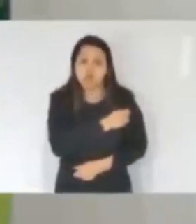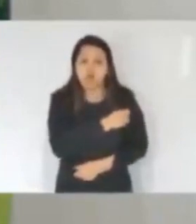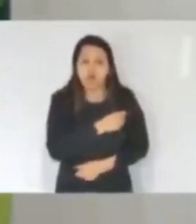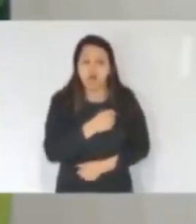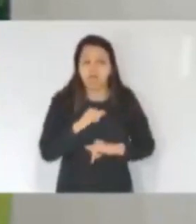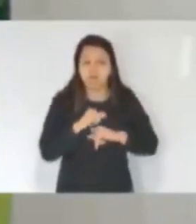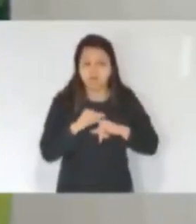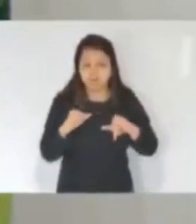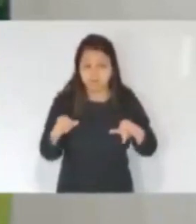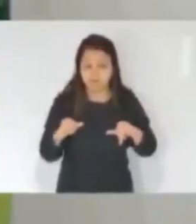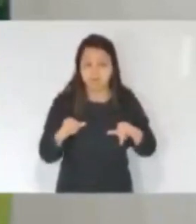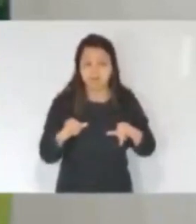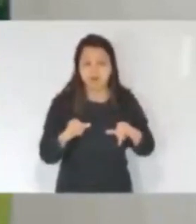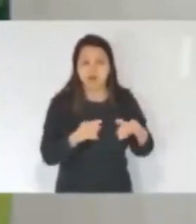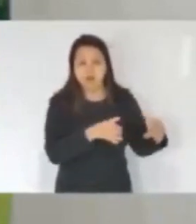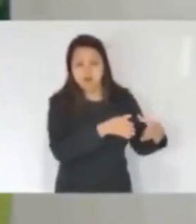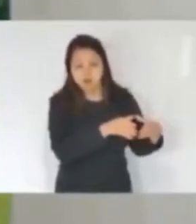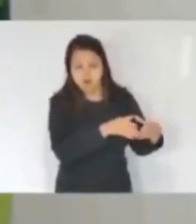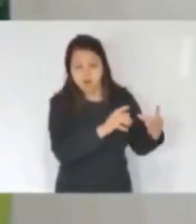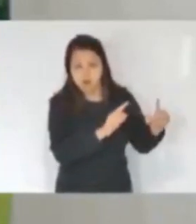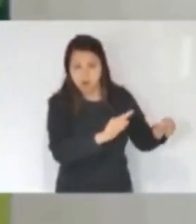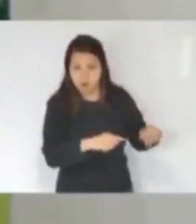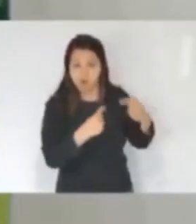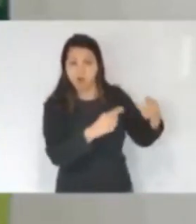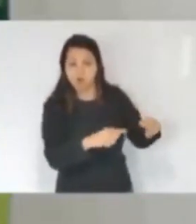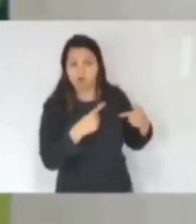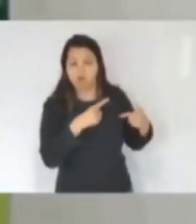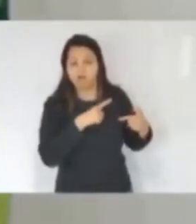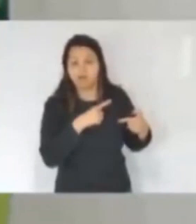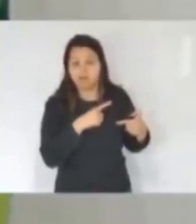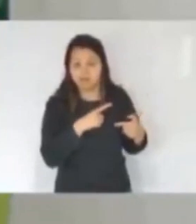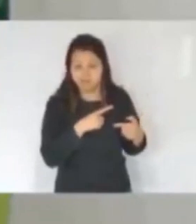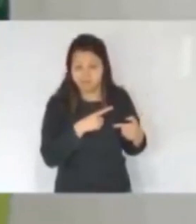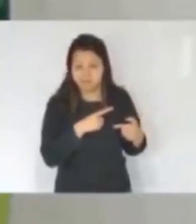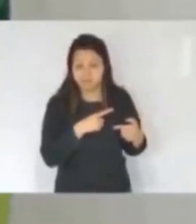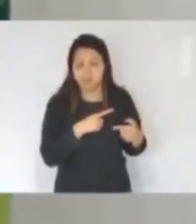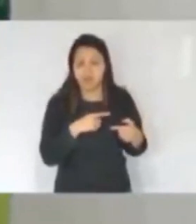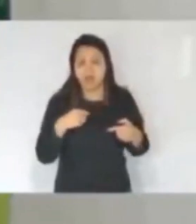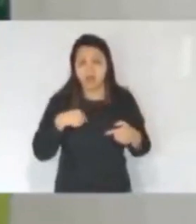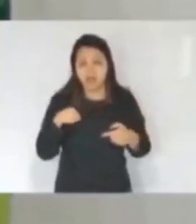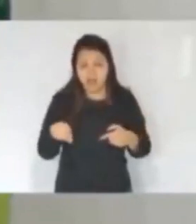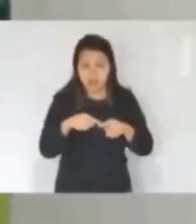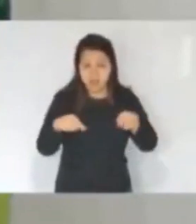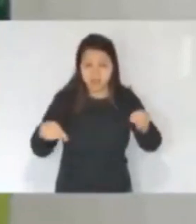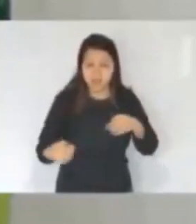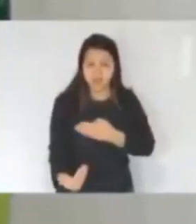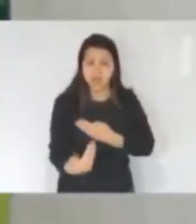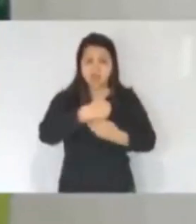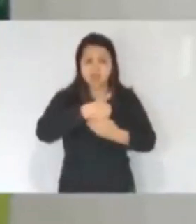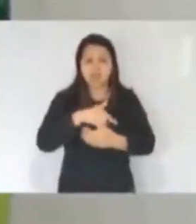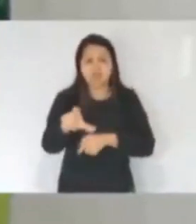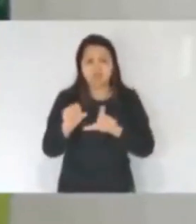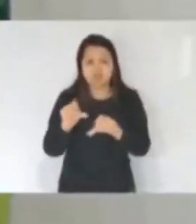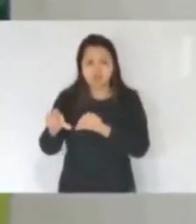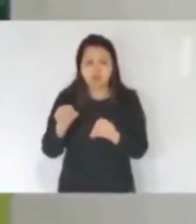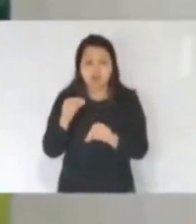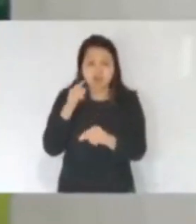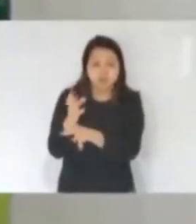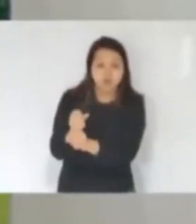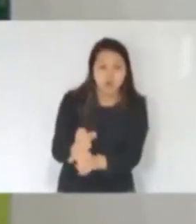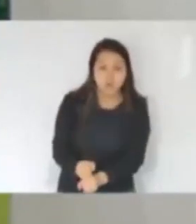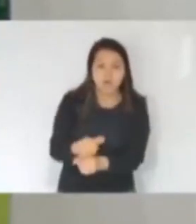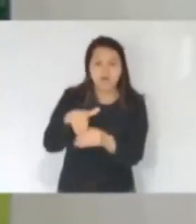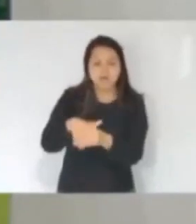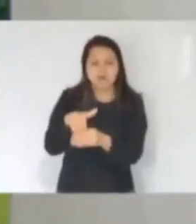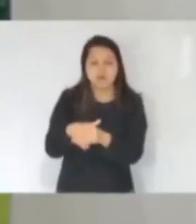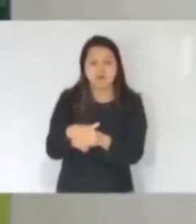podia ser outro departamento, né? Que entraram na sala no momento em que estava ocorrendo a contagem dos votos. Os estudantes de medicina